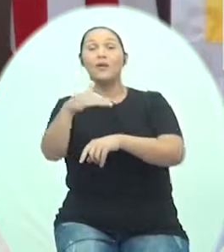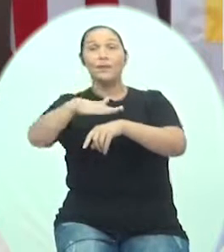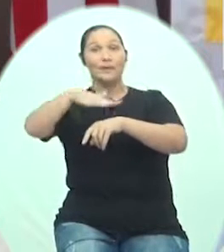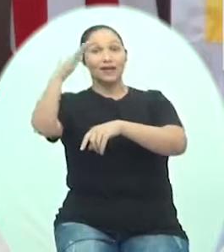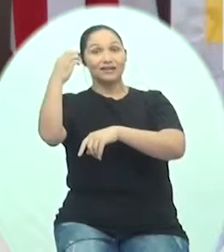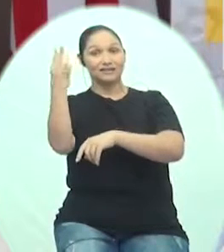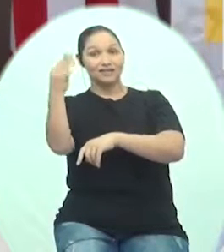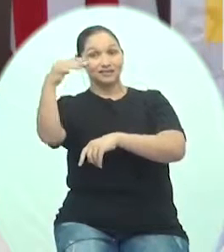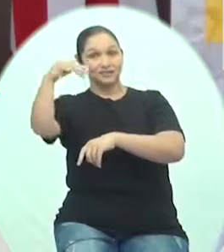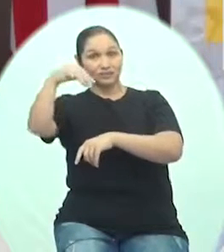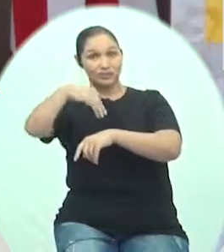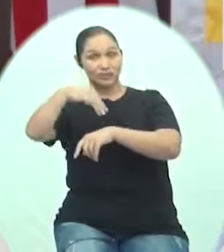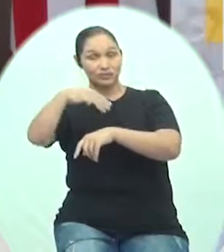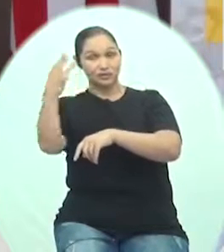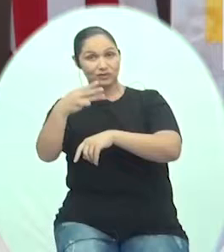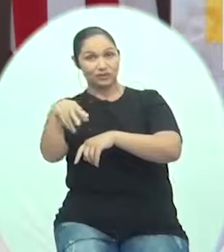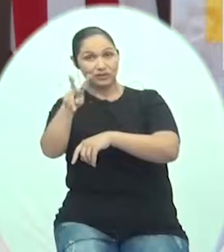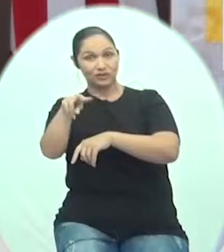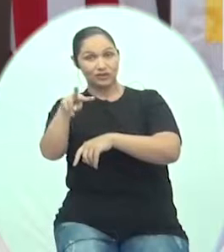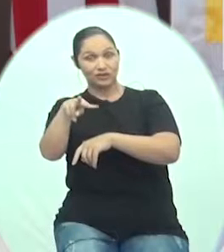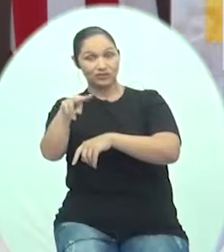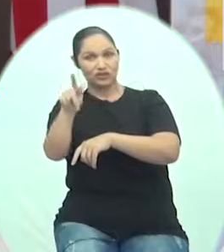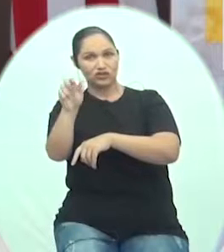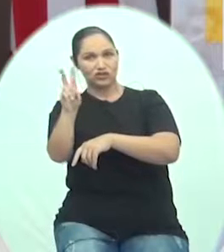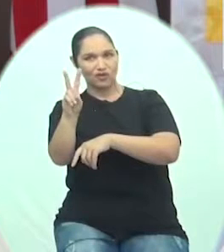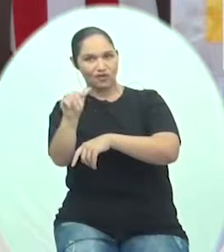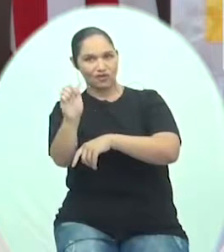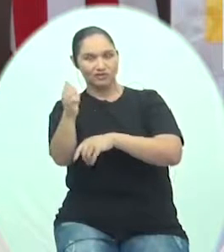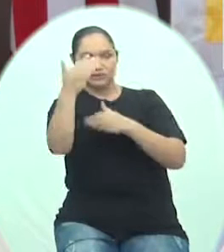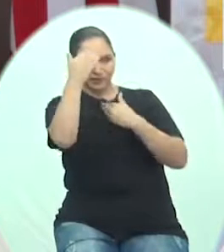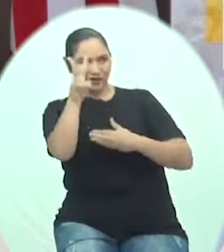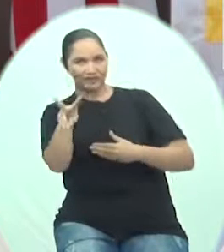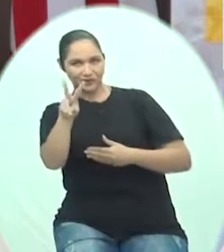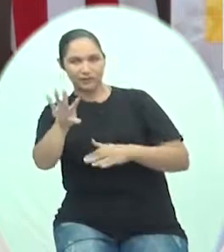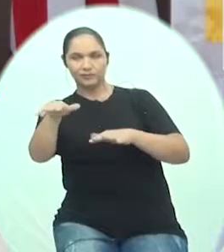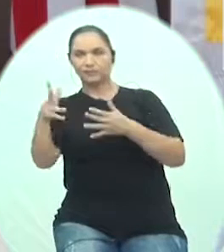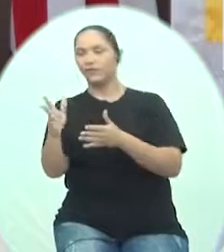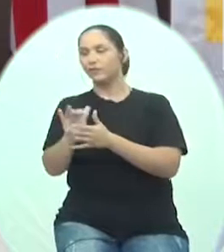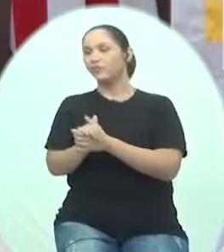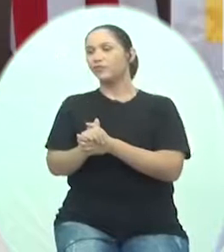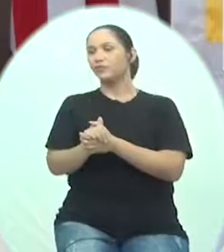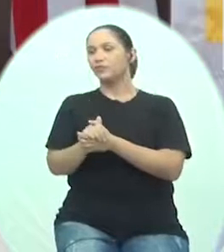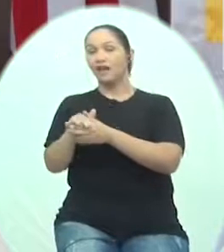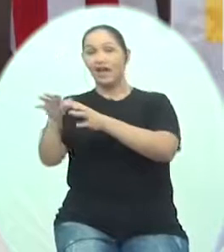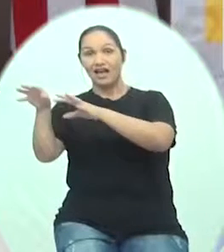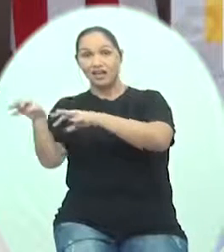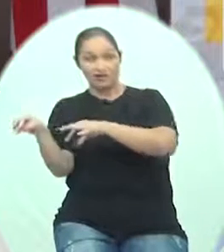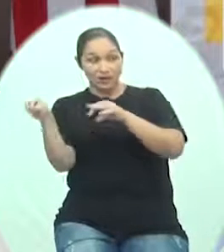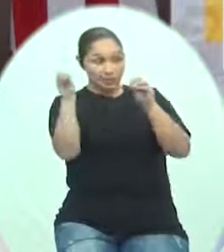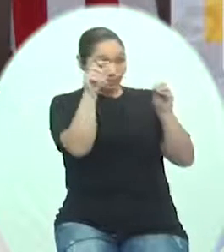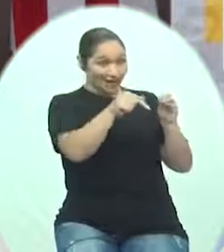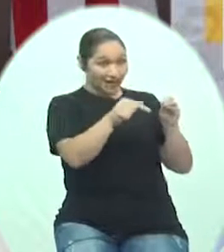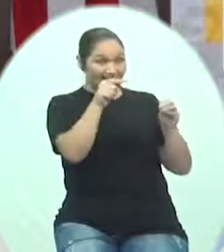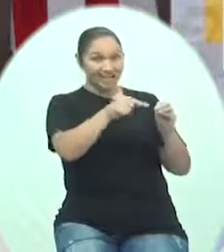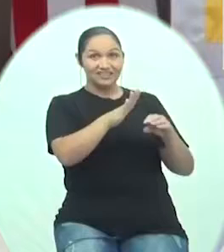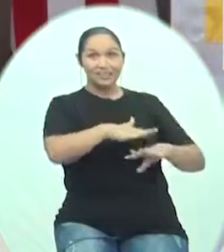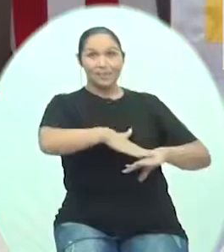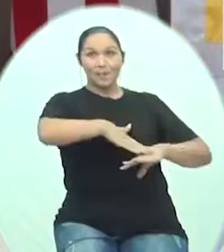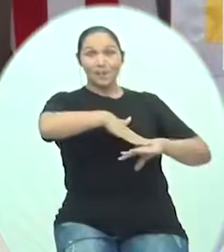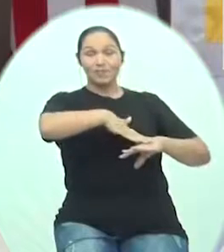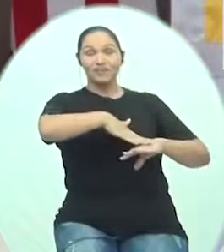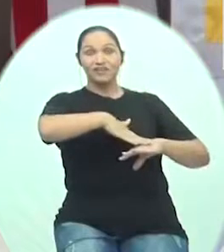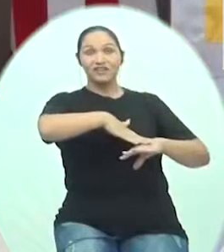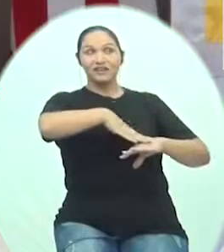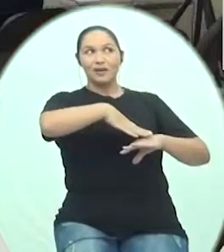zanete Obrigado vereadora vai passar com certeza dos 40.000 do